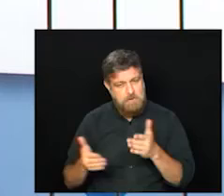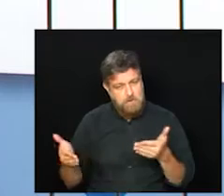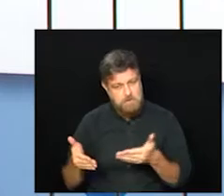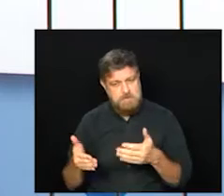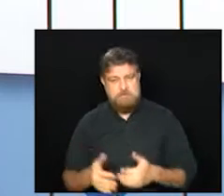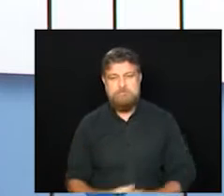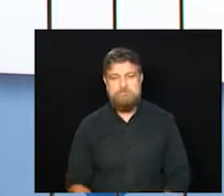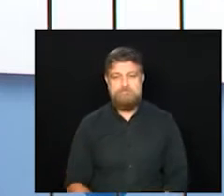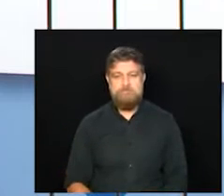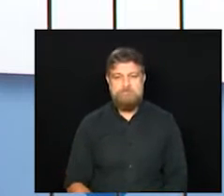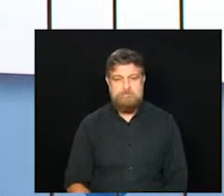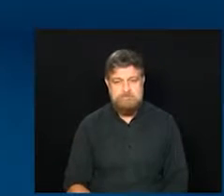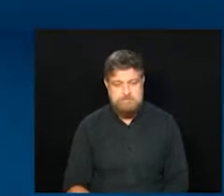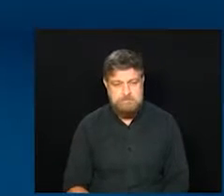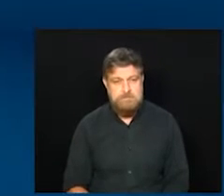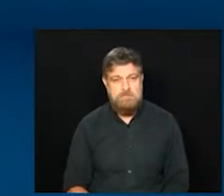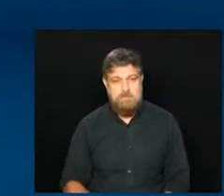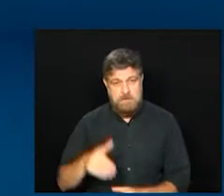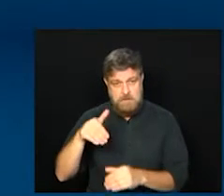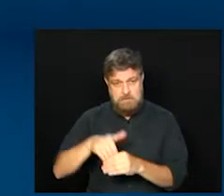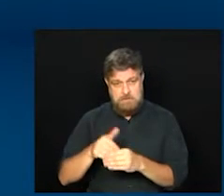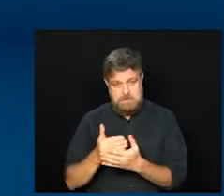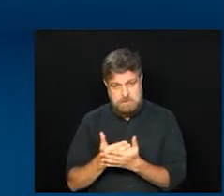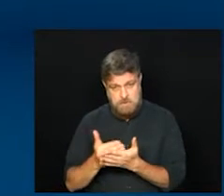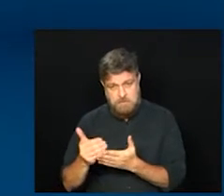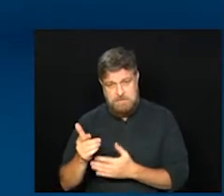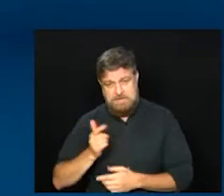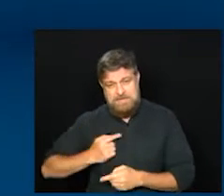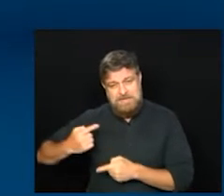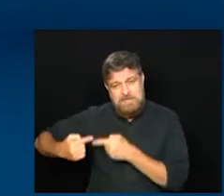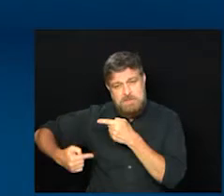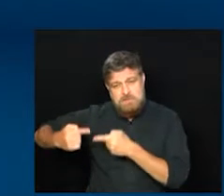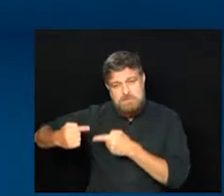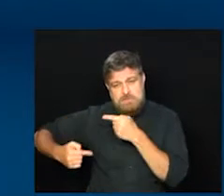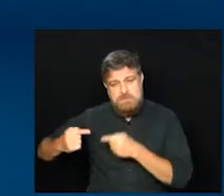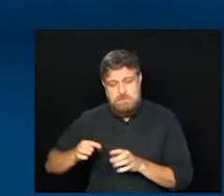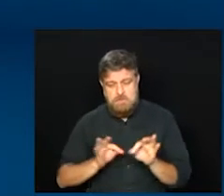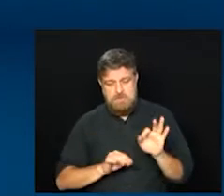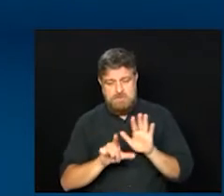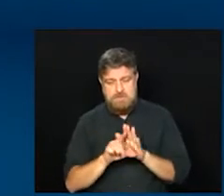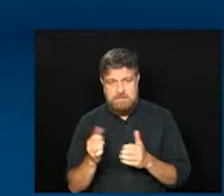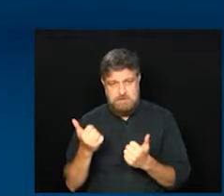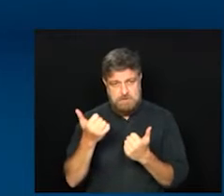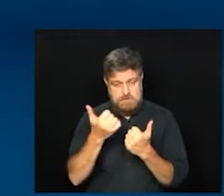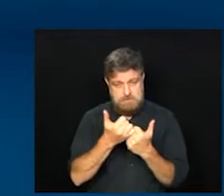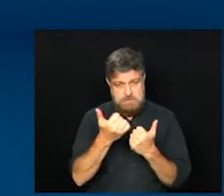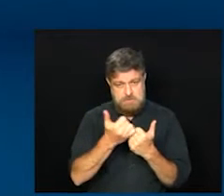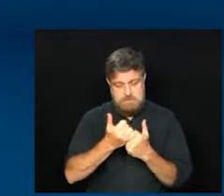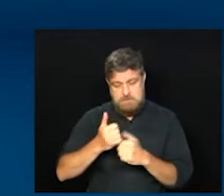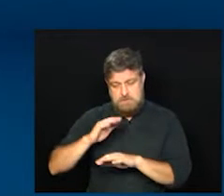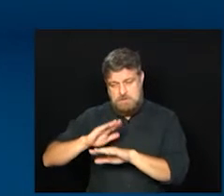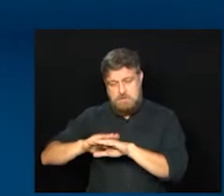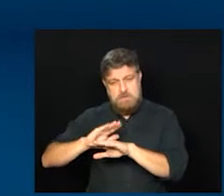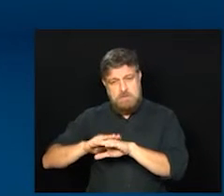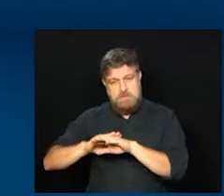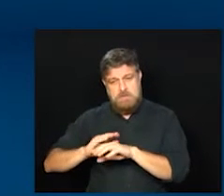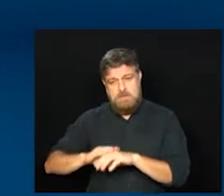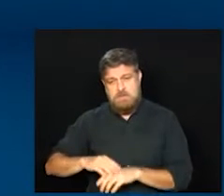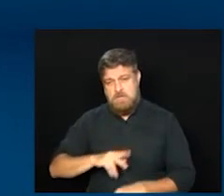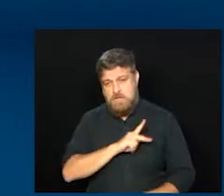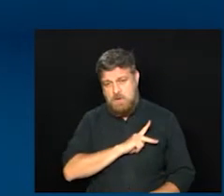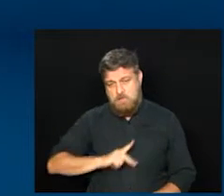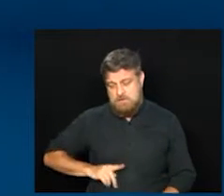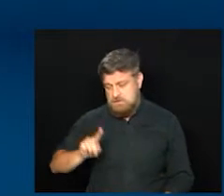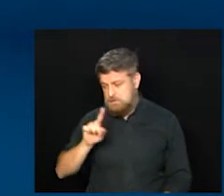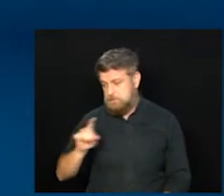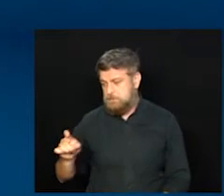hoje. A votação começa com a primeira discussão do substitutivo total ao projeto de lei de autoria do presidente da